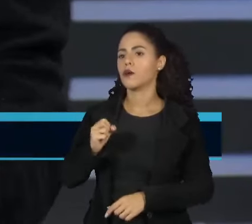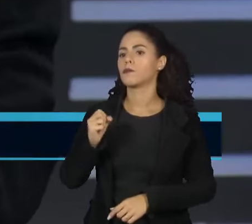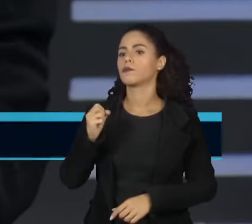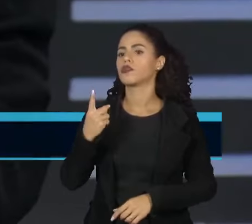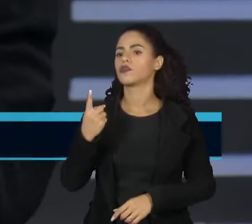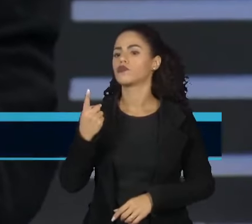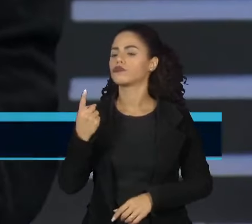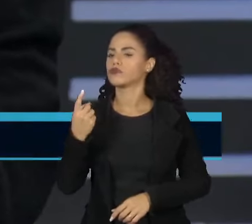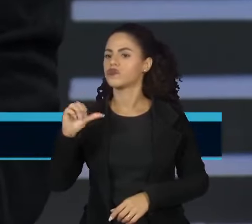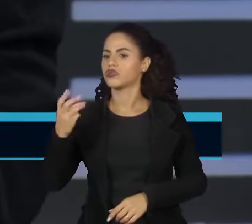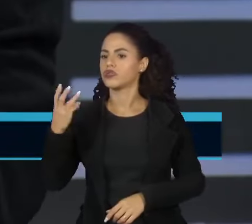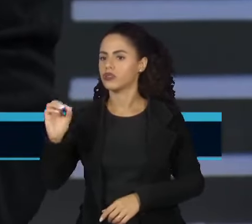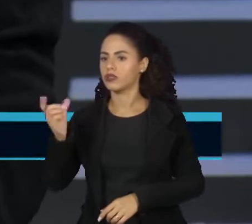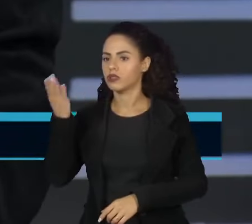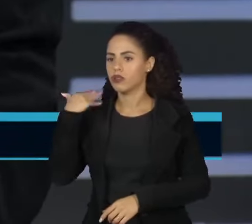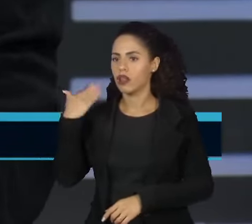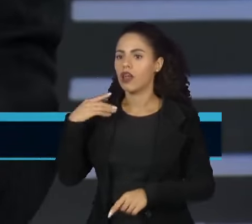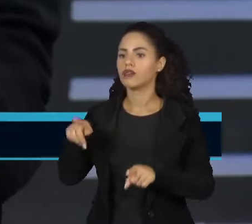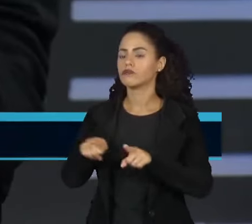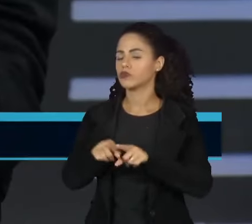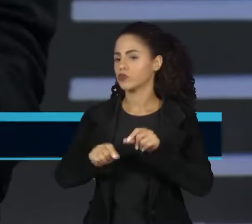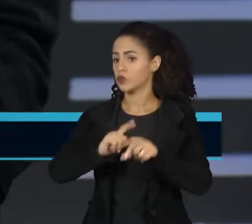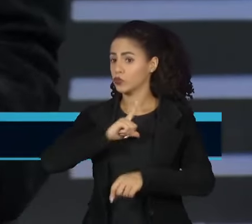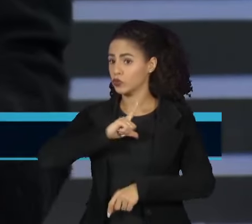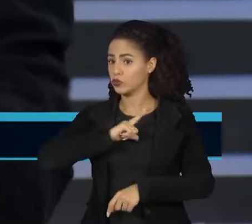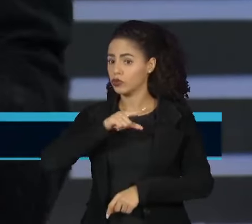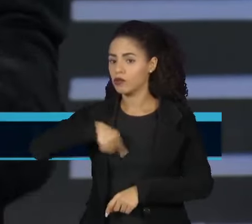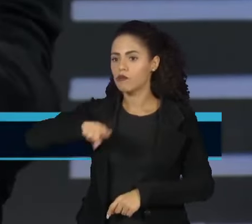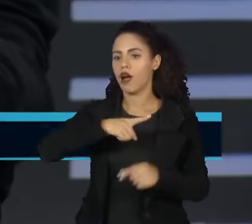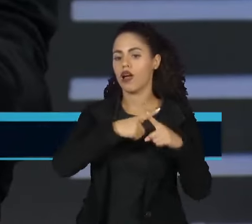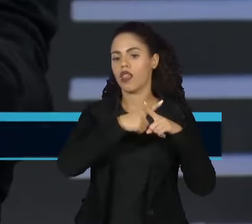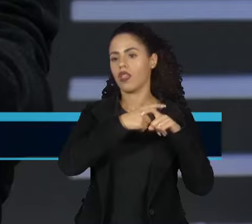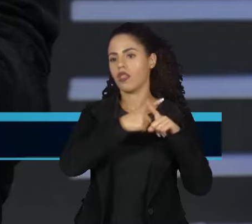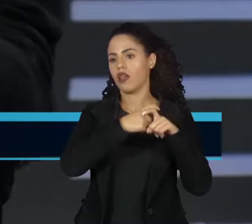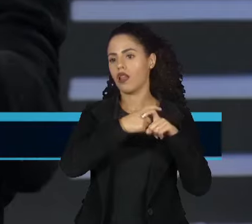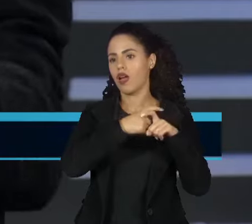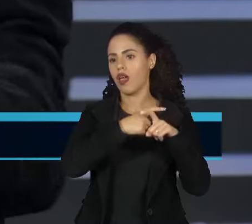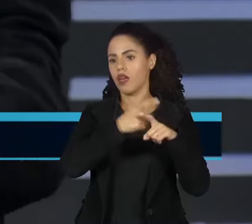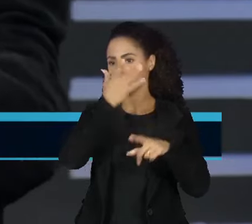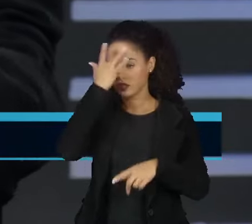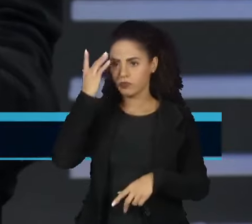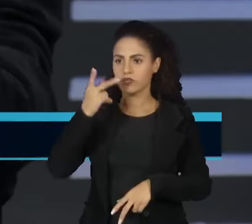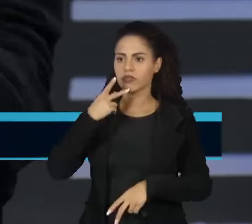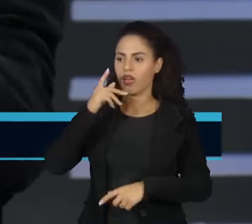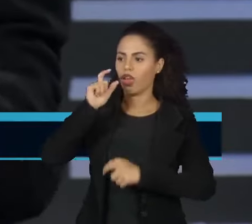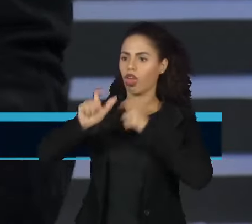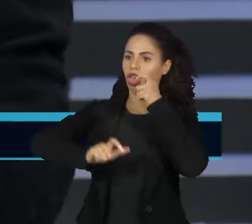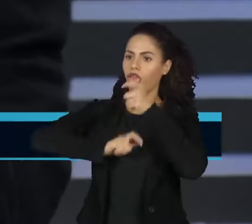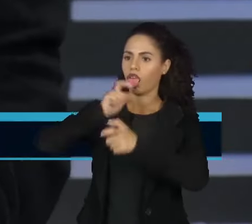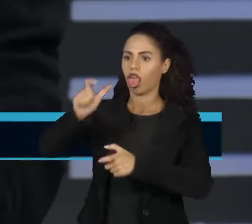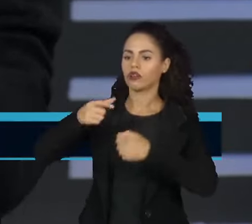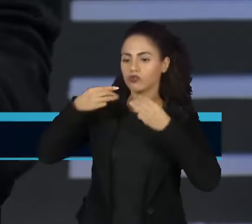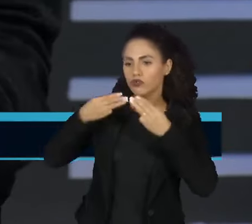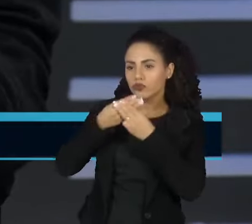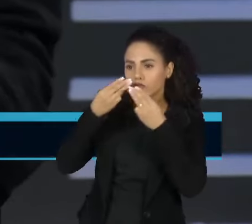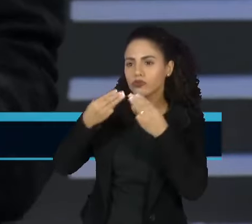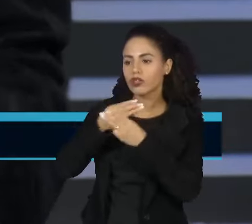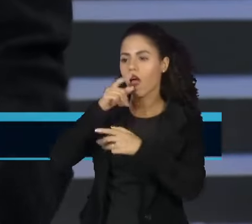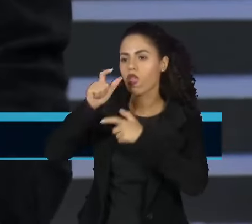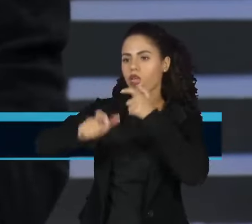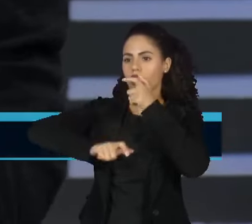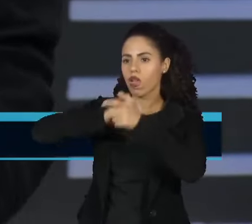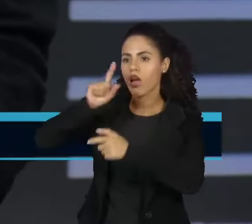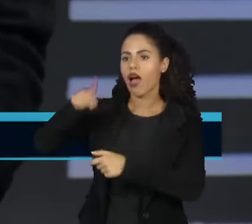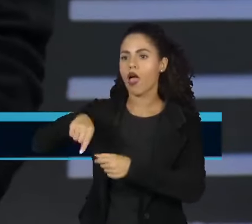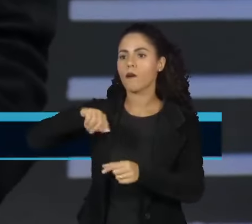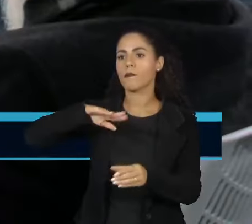30, na República de Weimar, nazistas que ficavam falando mal de judeus, xingando judeus, são